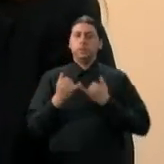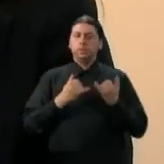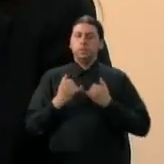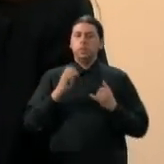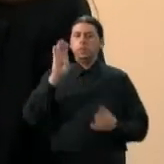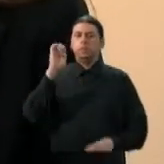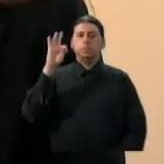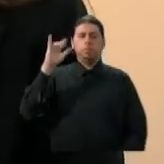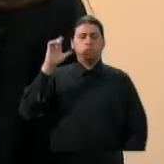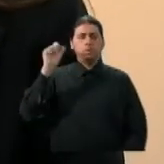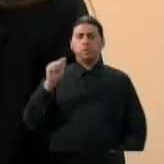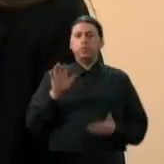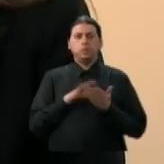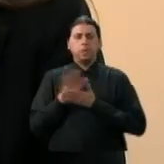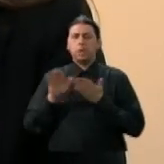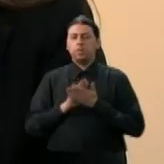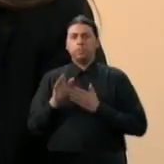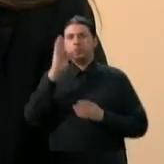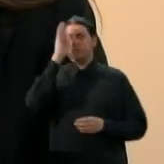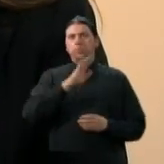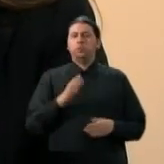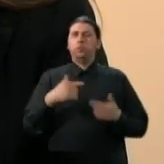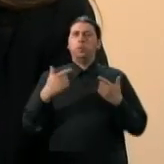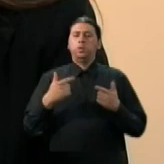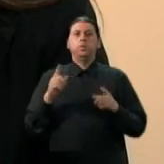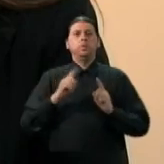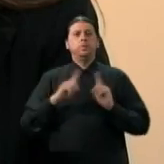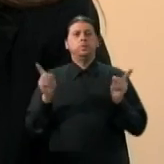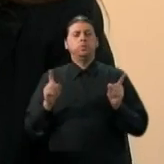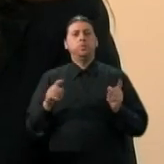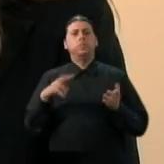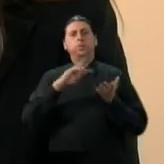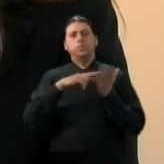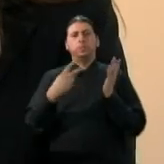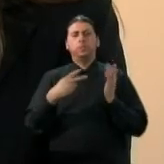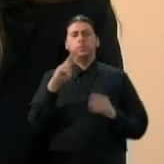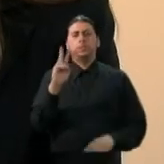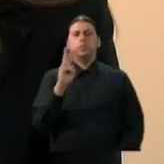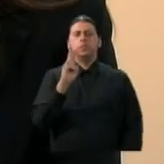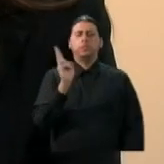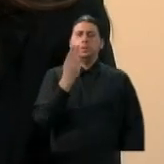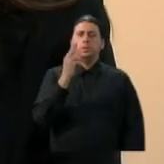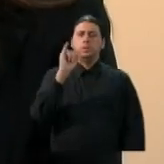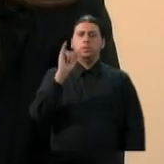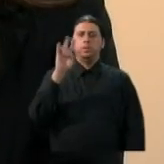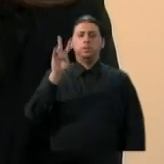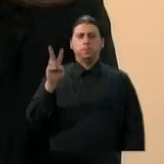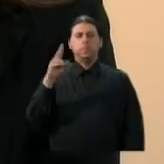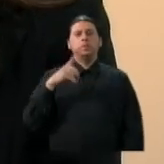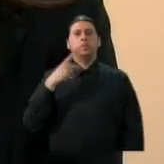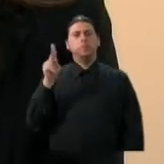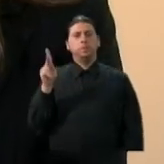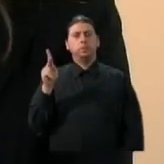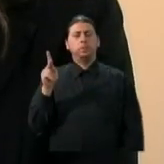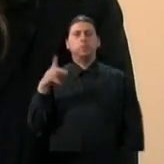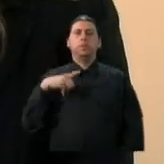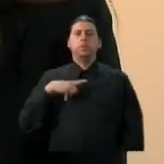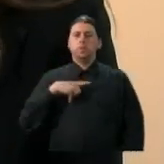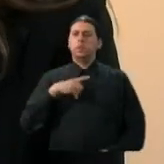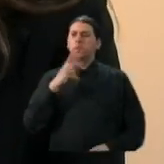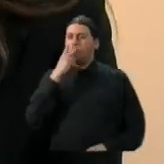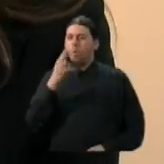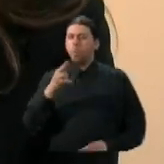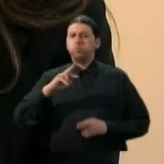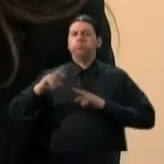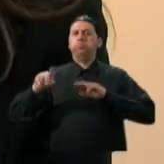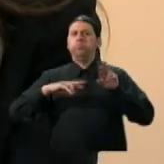o HIV, a questão do vírus HIV, é a questão que ele é um vírus, como os retrovírus.